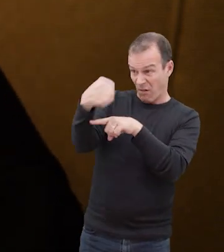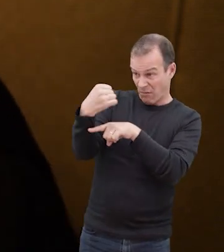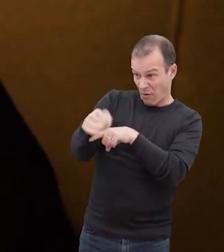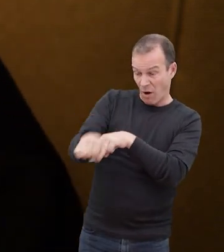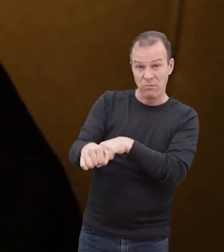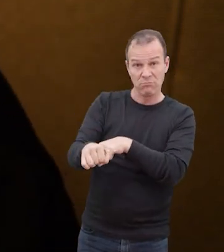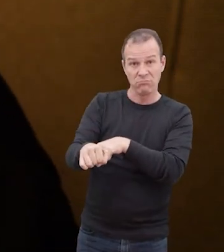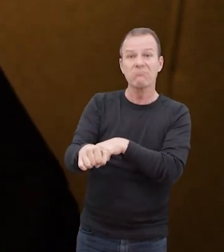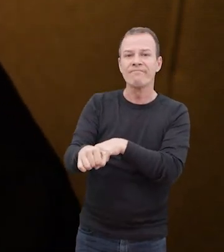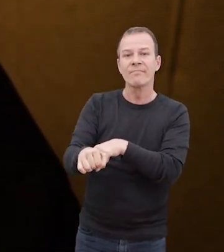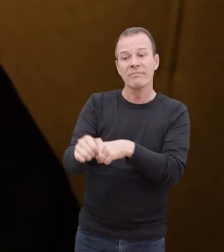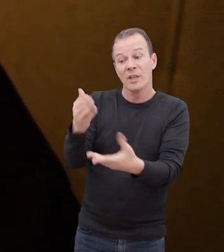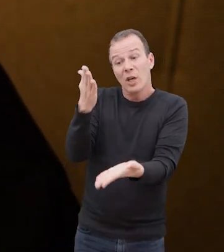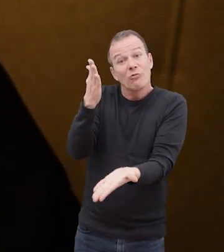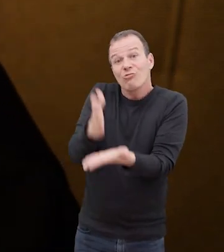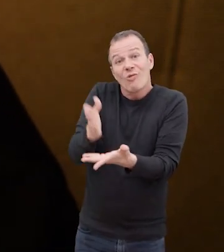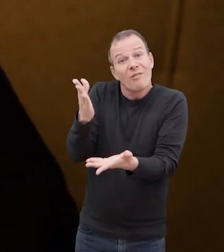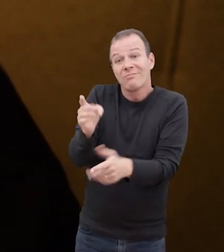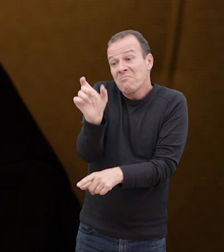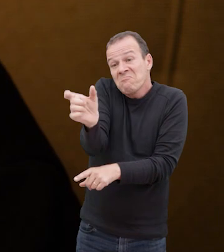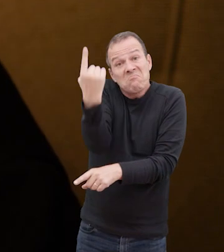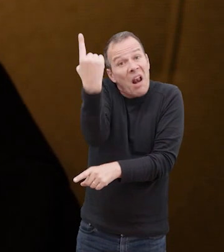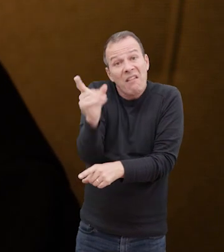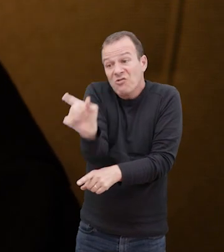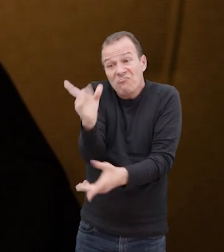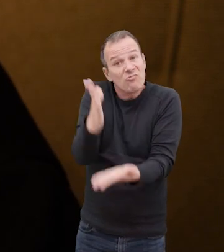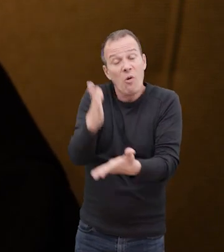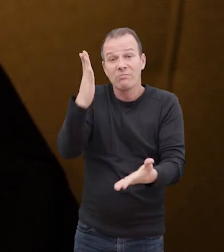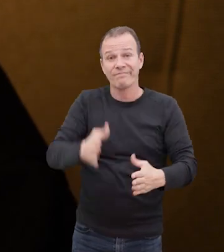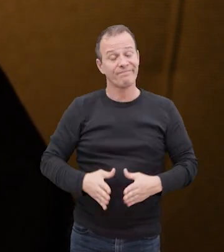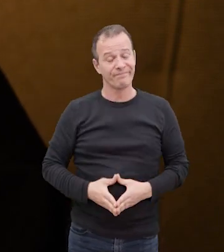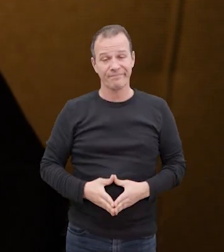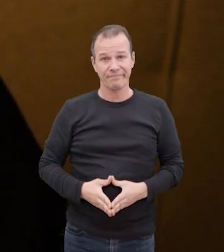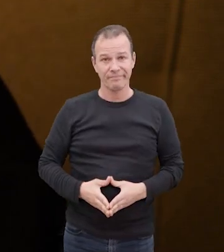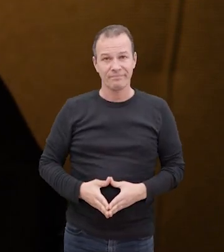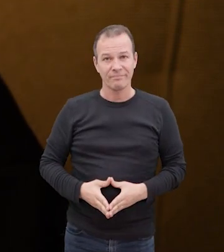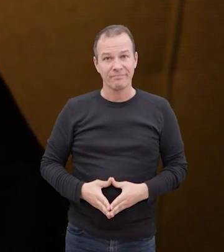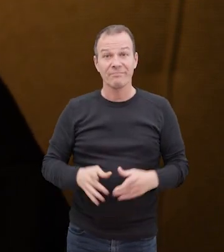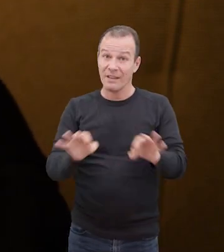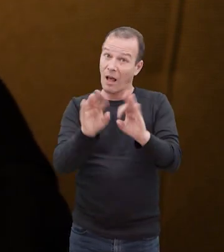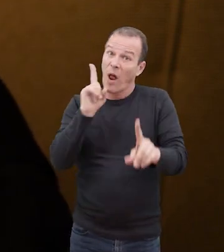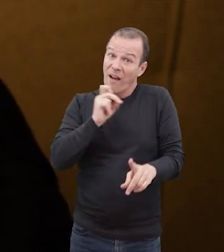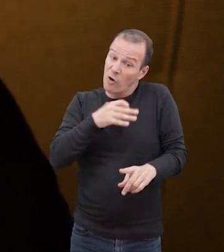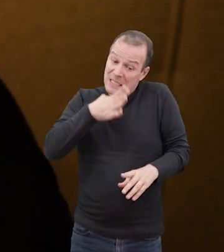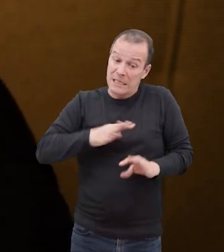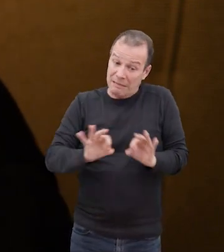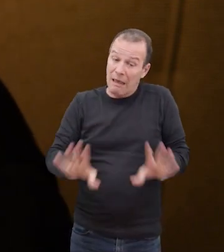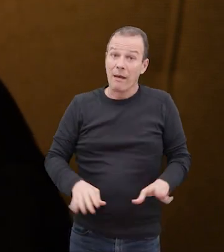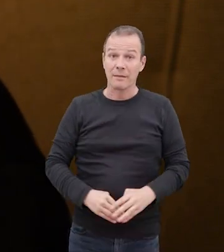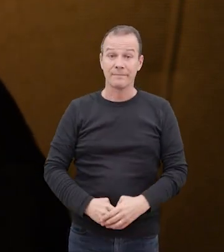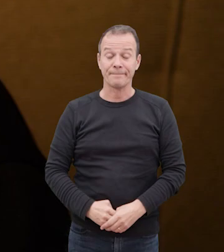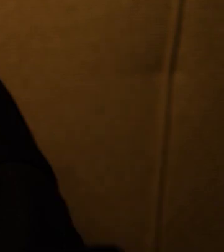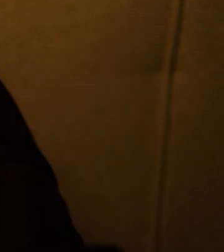nãos acabam por ser só uma palavra. Pelo menos era o que a minha avó dizia.